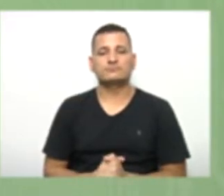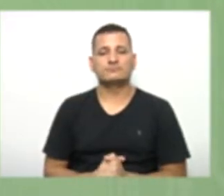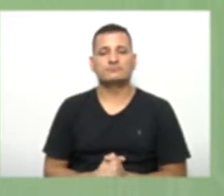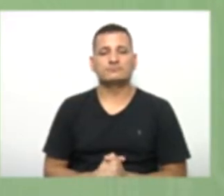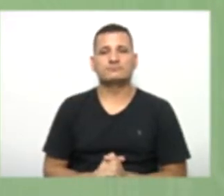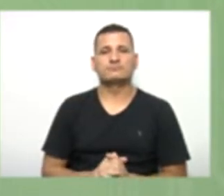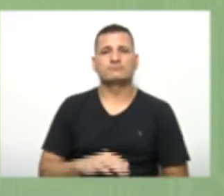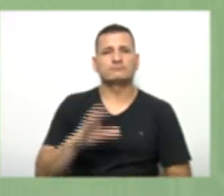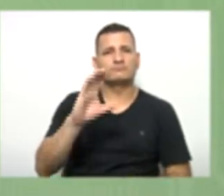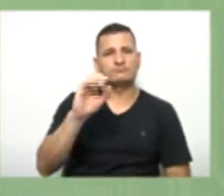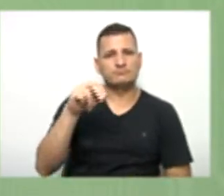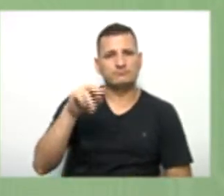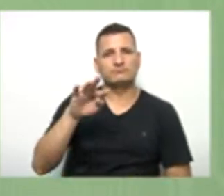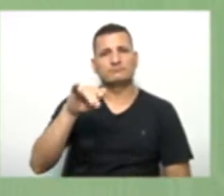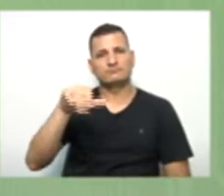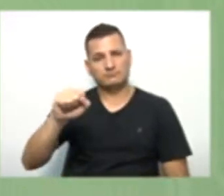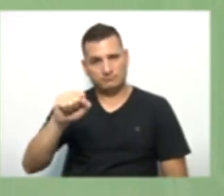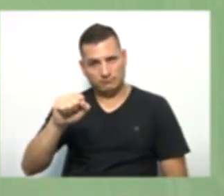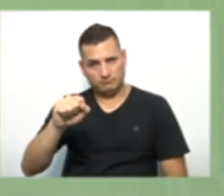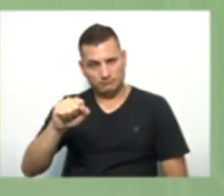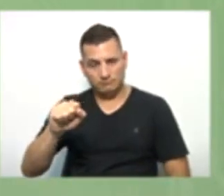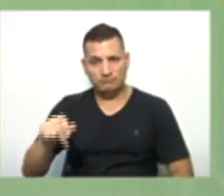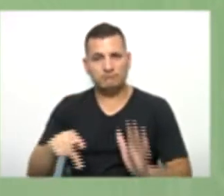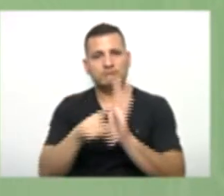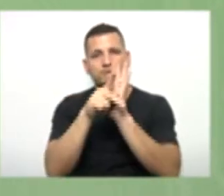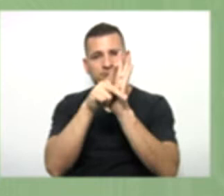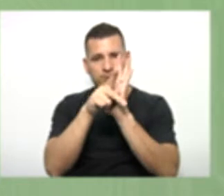contas patrimoniais e de resultado,